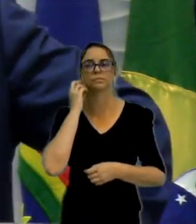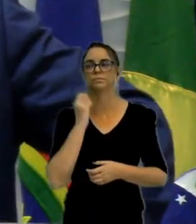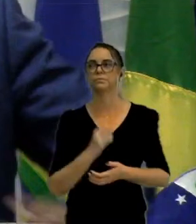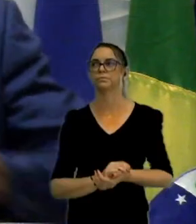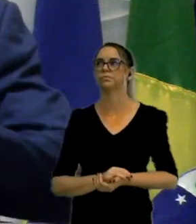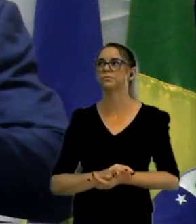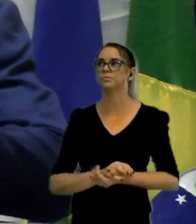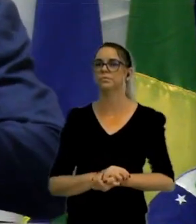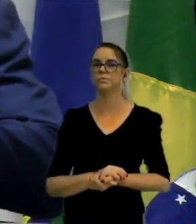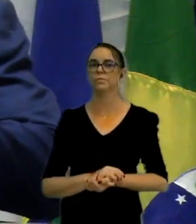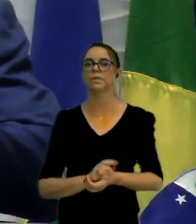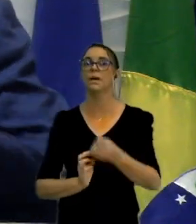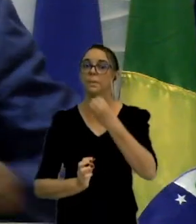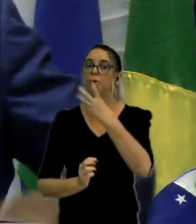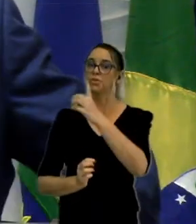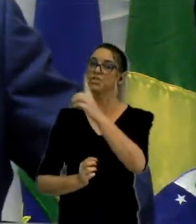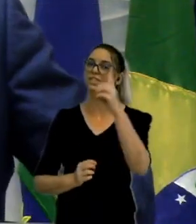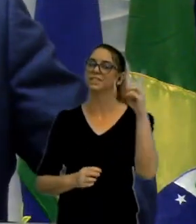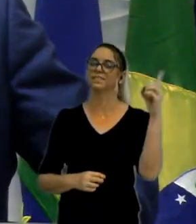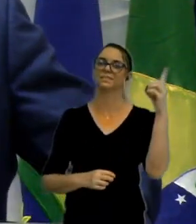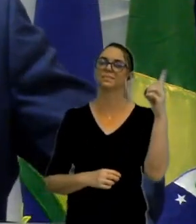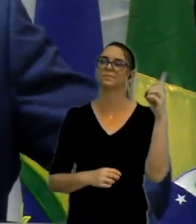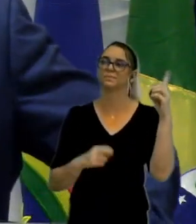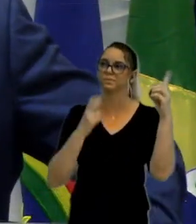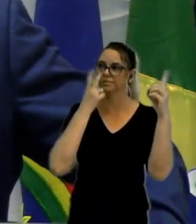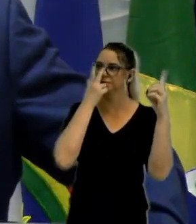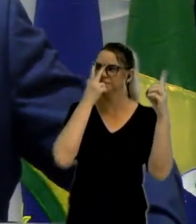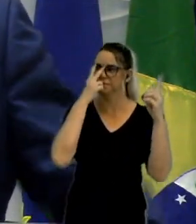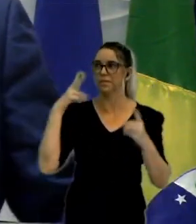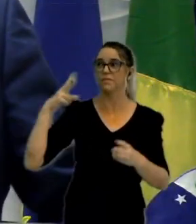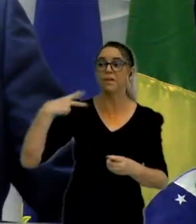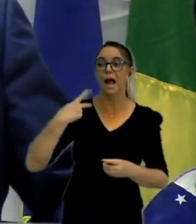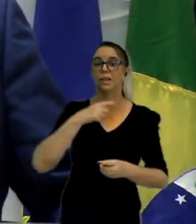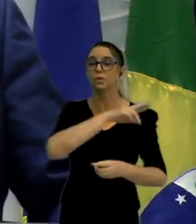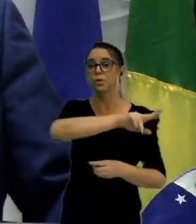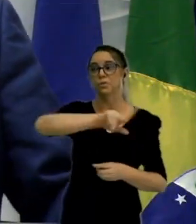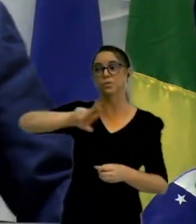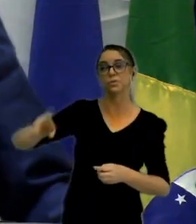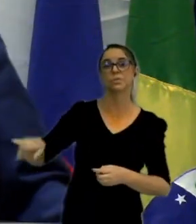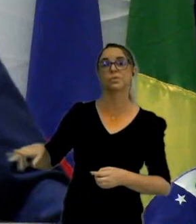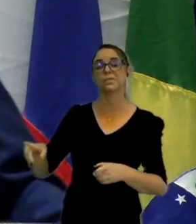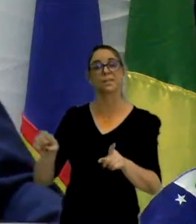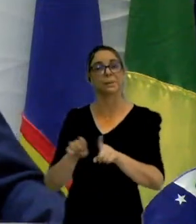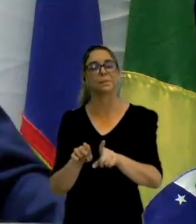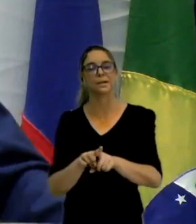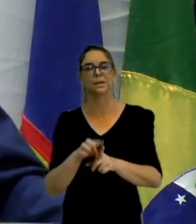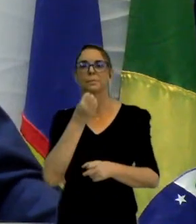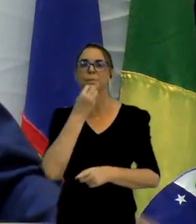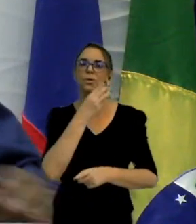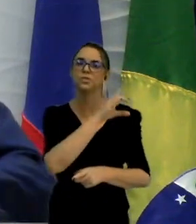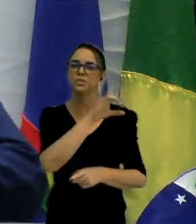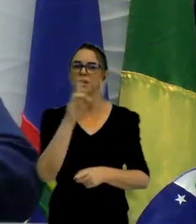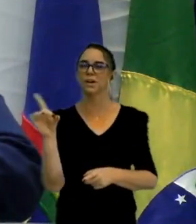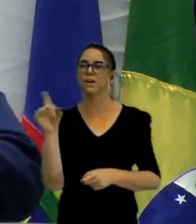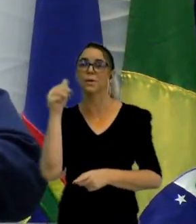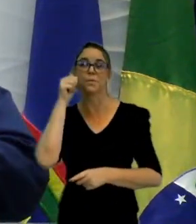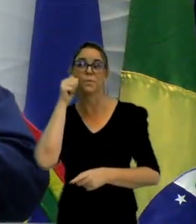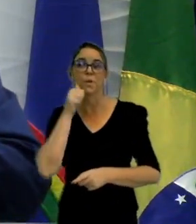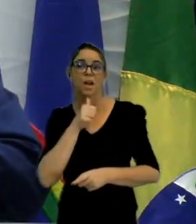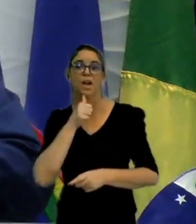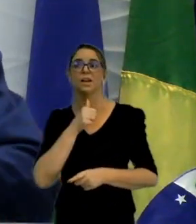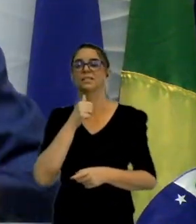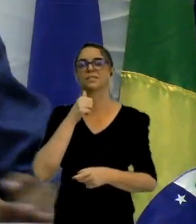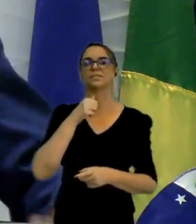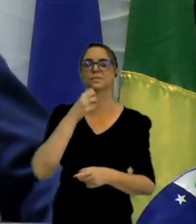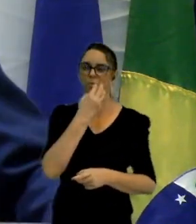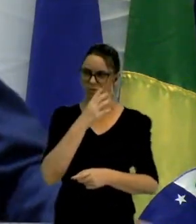Quero dar um bom dia aos vereadores, quero dar um bom dia às senhoras vereadoras,